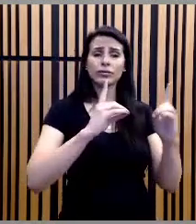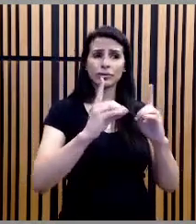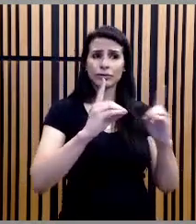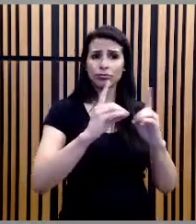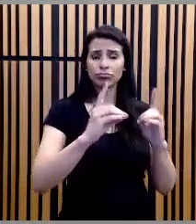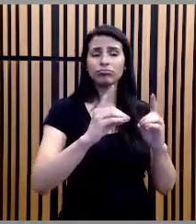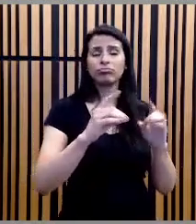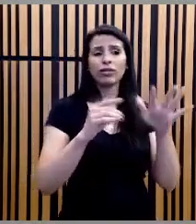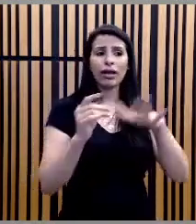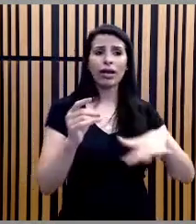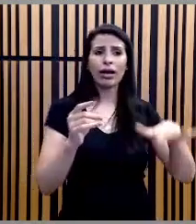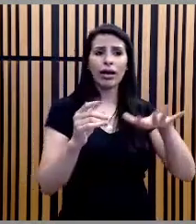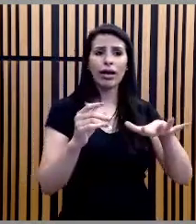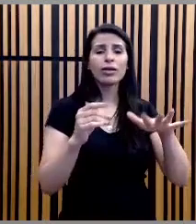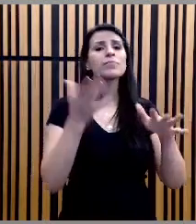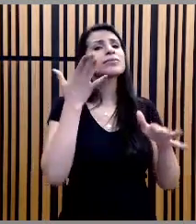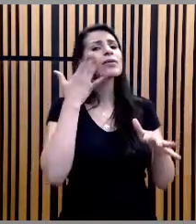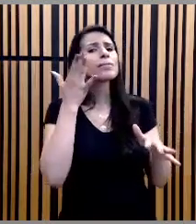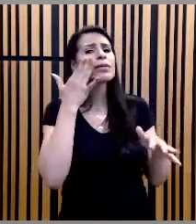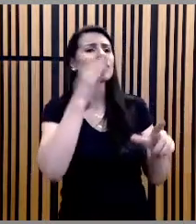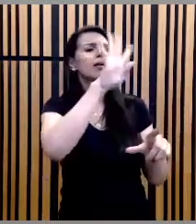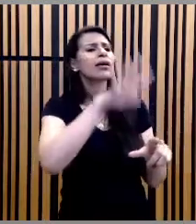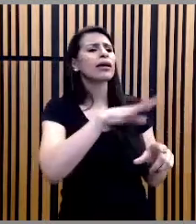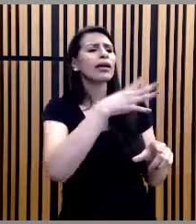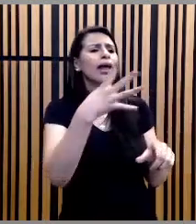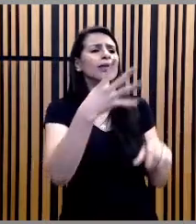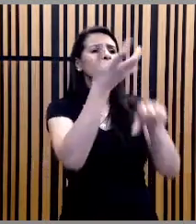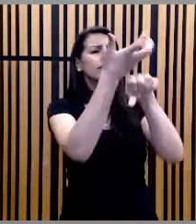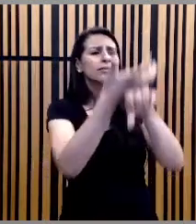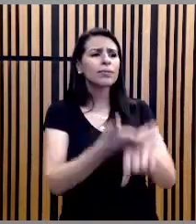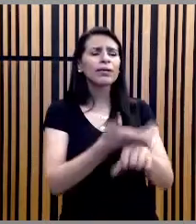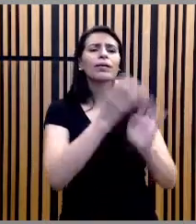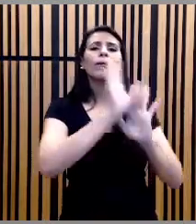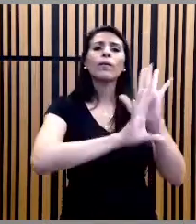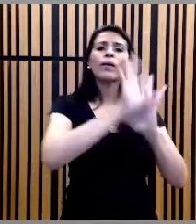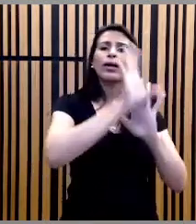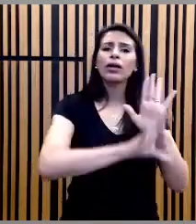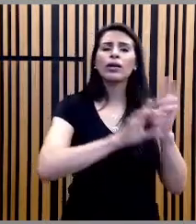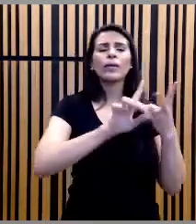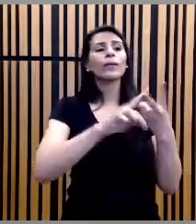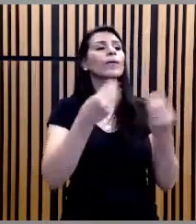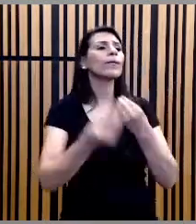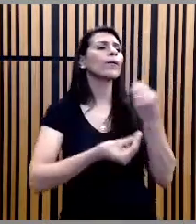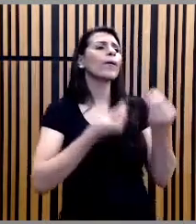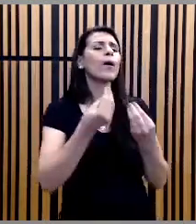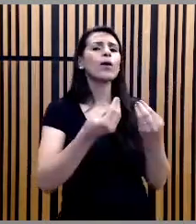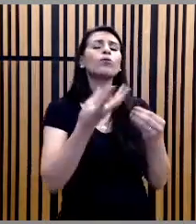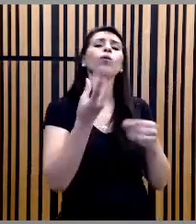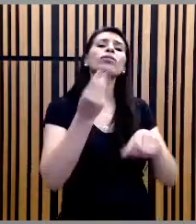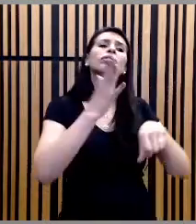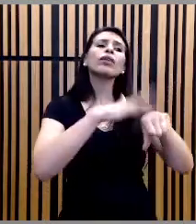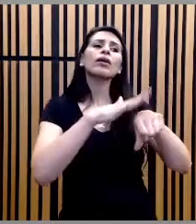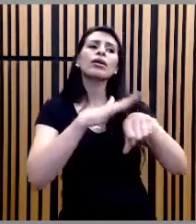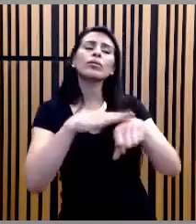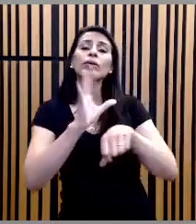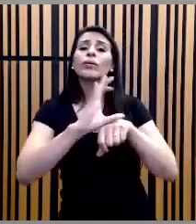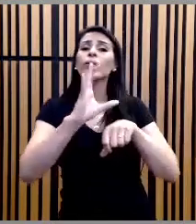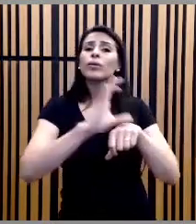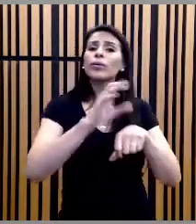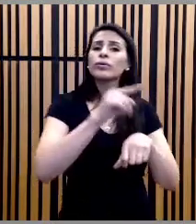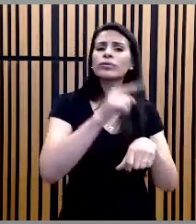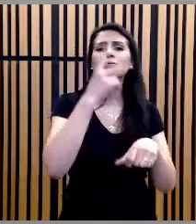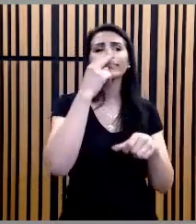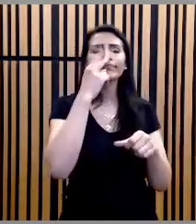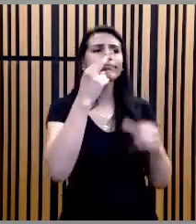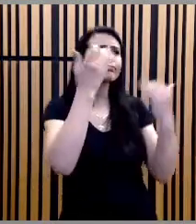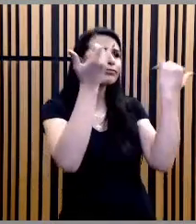até para saber como é que é a grade curricular. Como é que é o ingresso naquele curso, quanto tempo ele tem. Enfim,